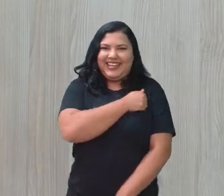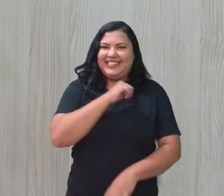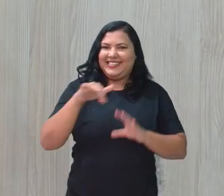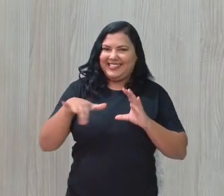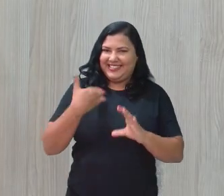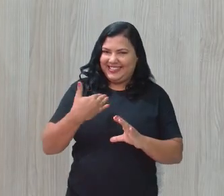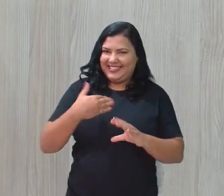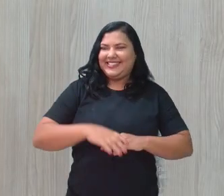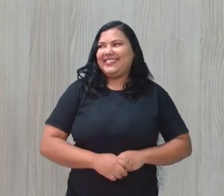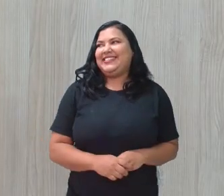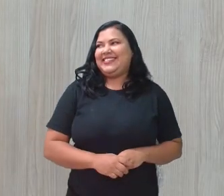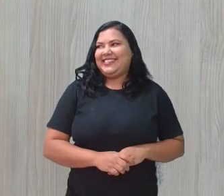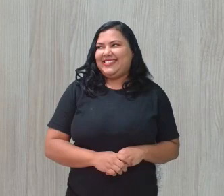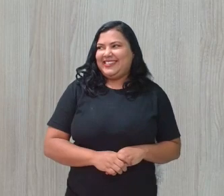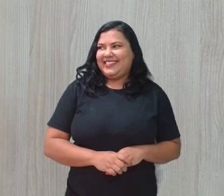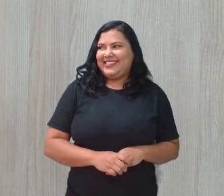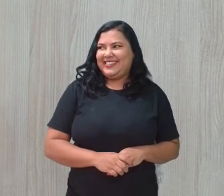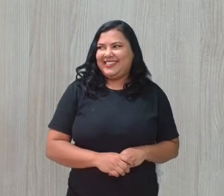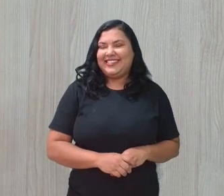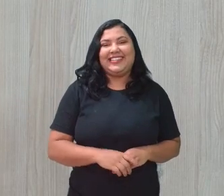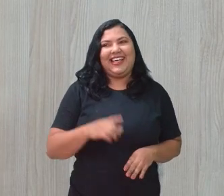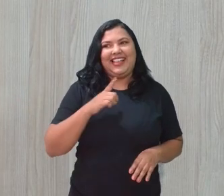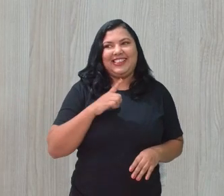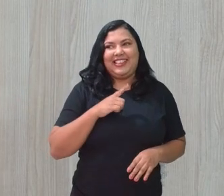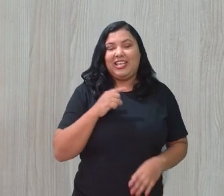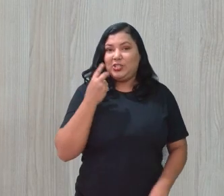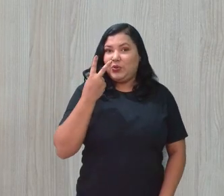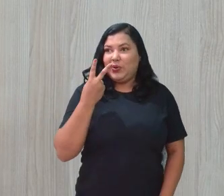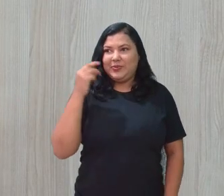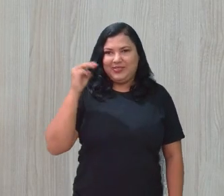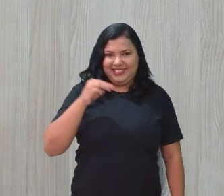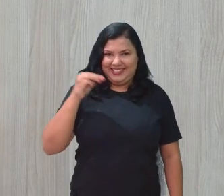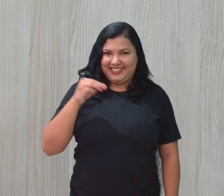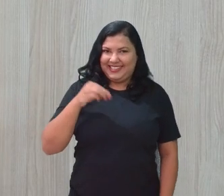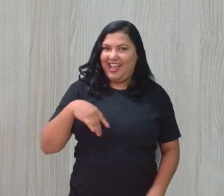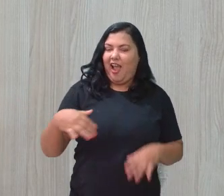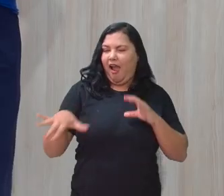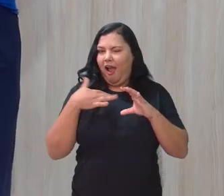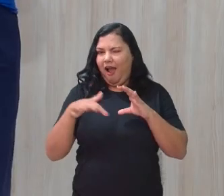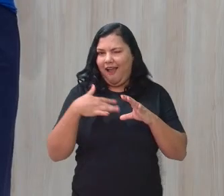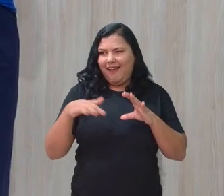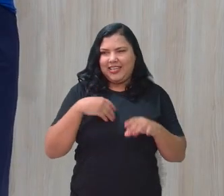Quem sabe? Temos só dois minutinhos, pessoal. Digam